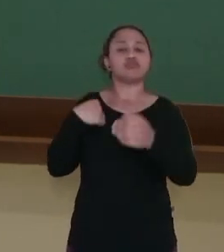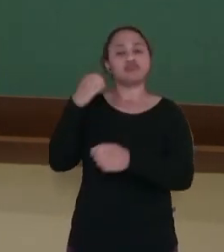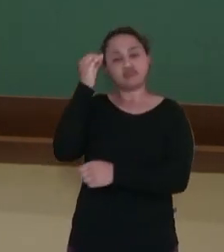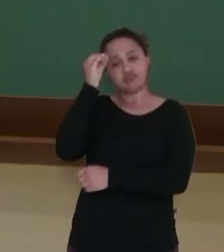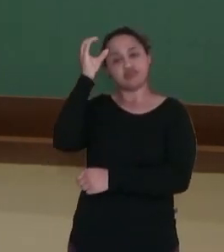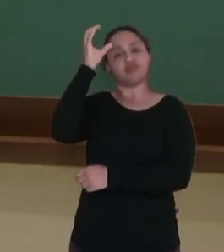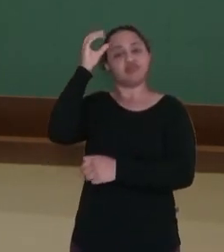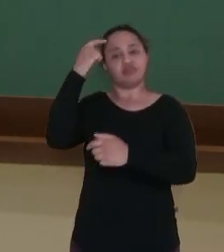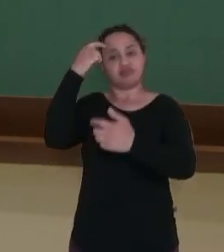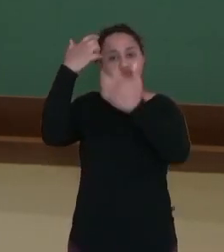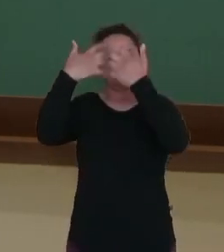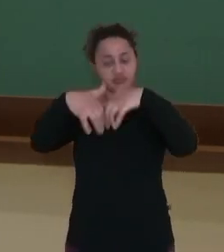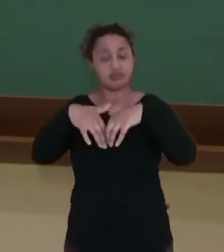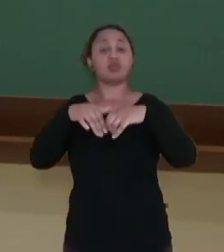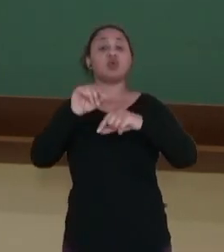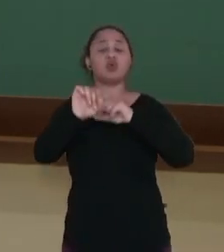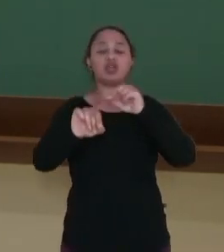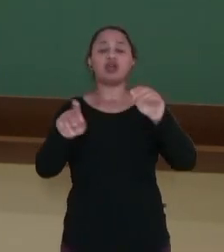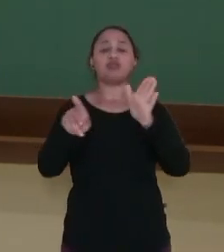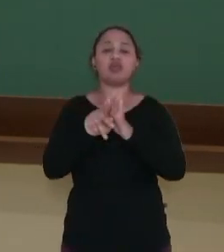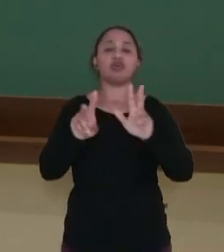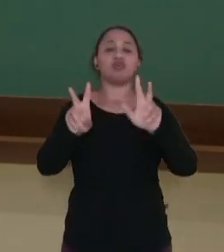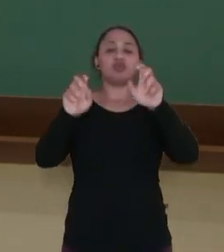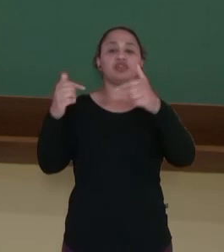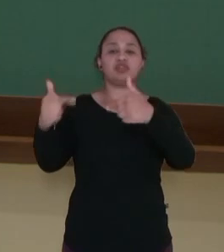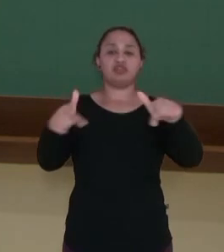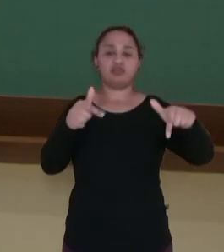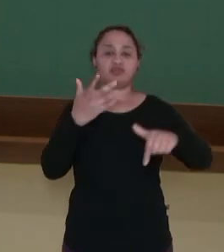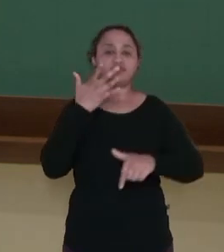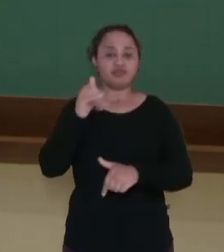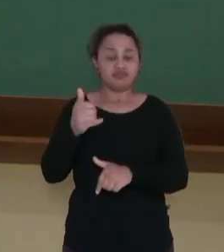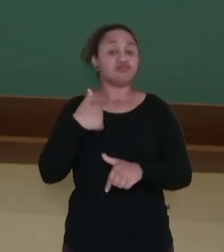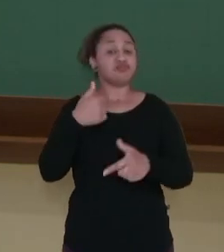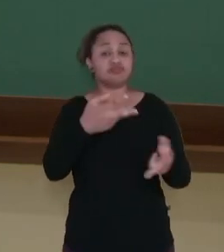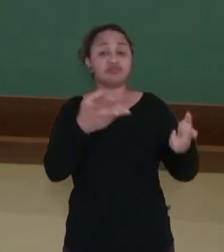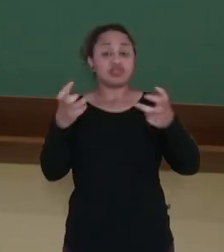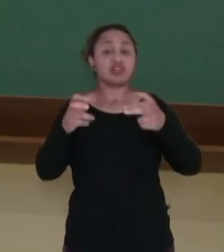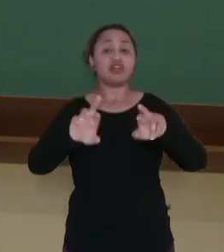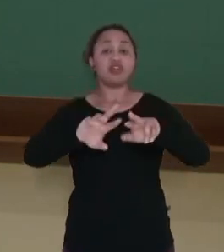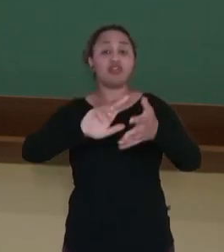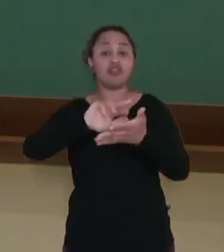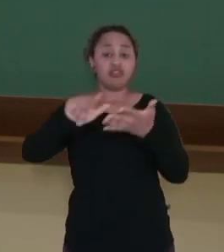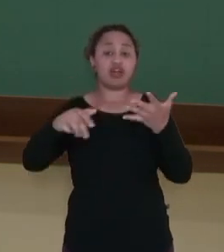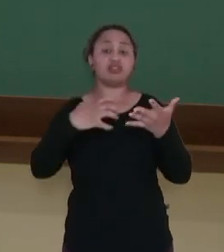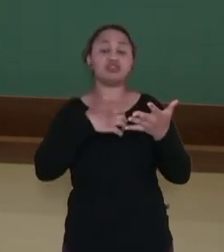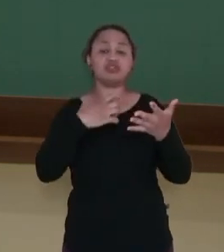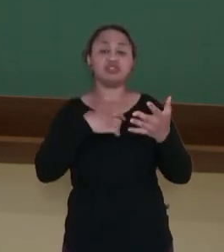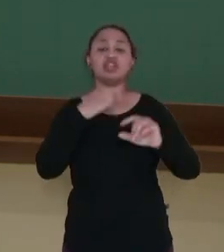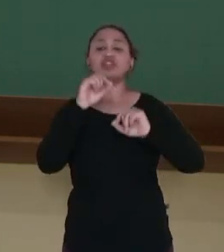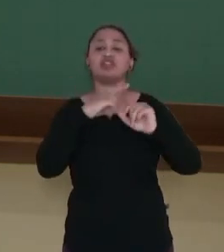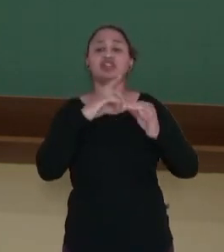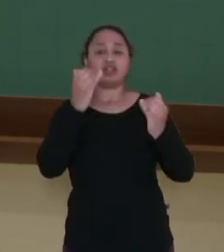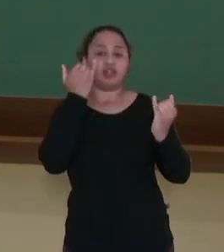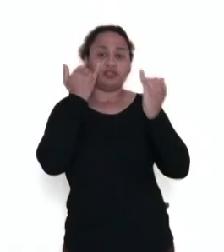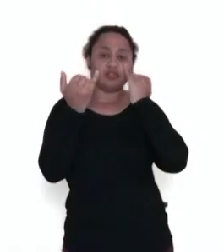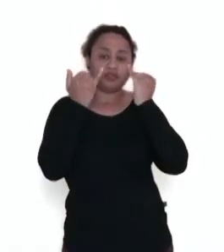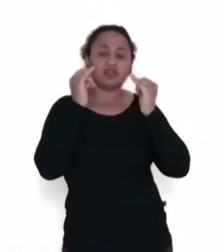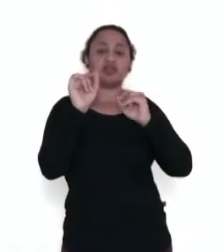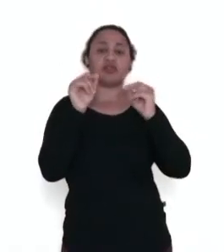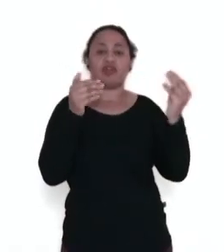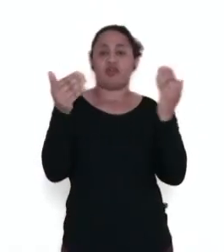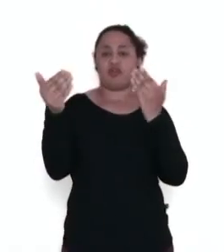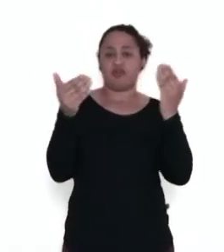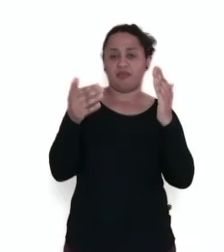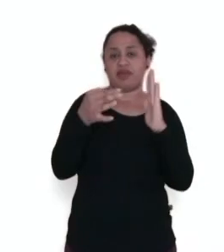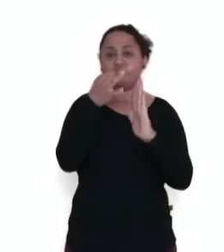da população com relação ao trabalho infantil. Reconhecemos diferentes formas de tratar uma informação na comparação